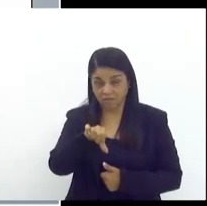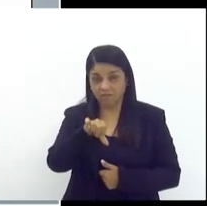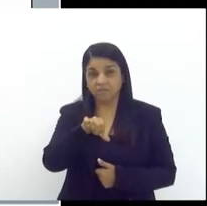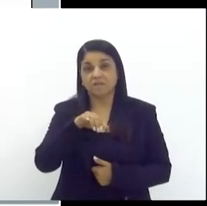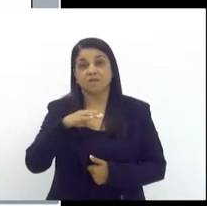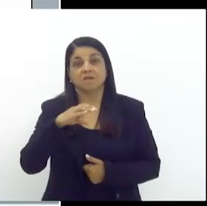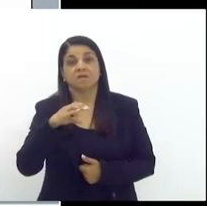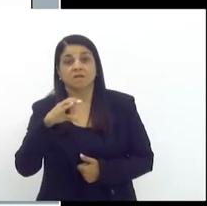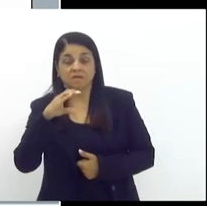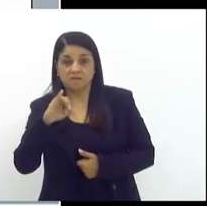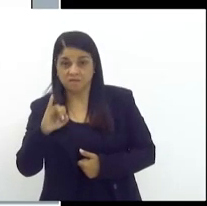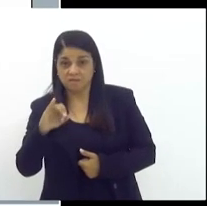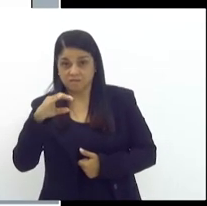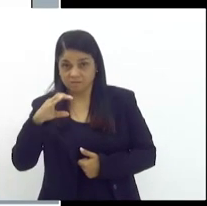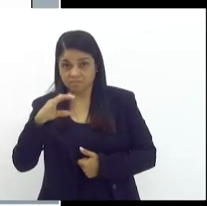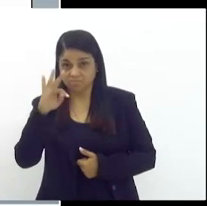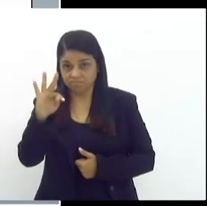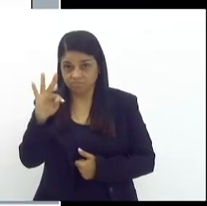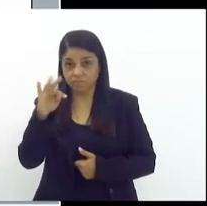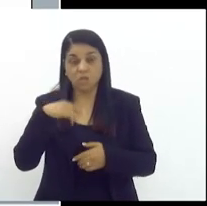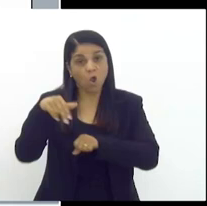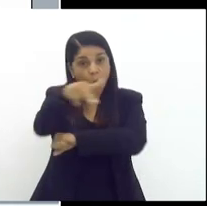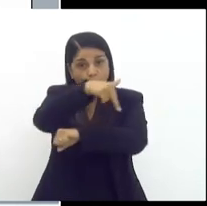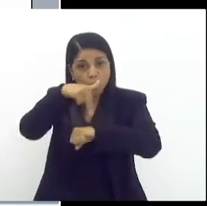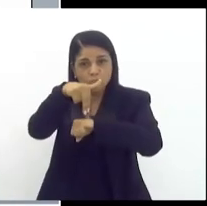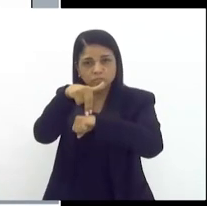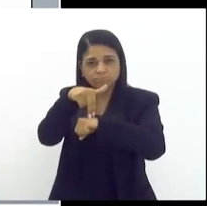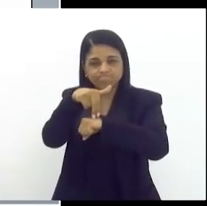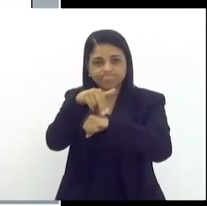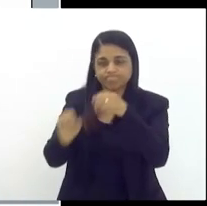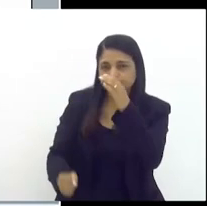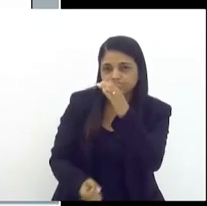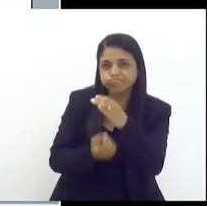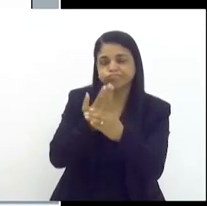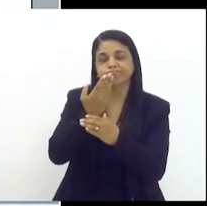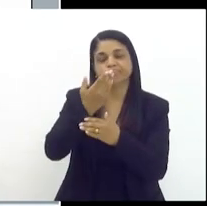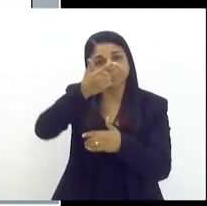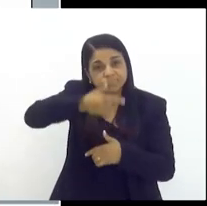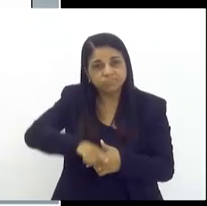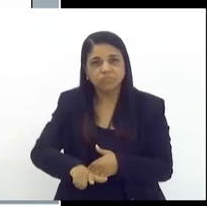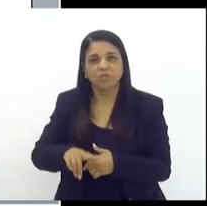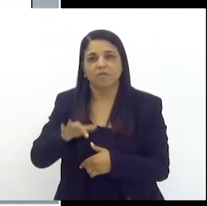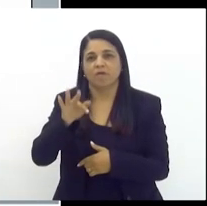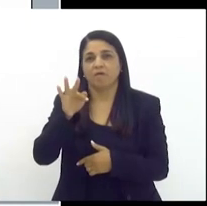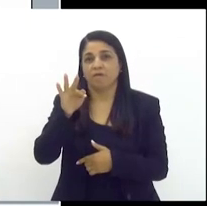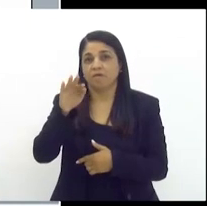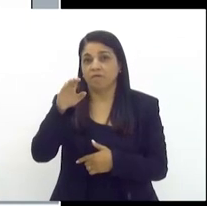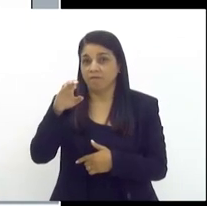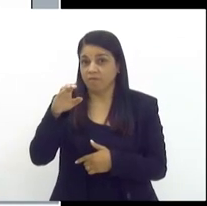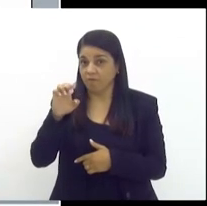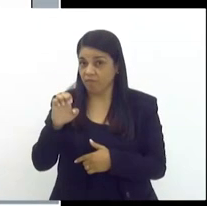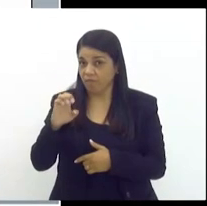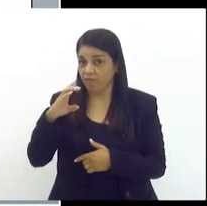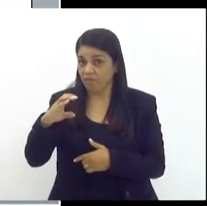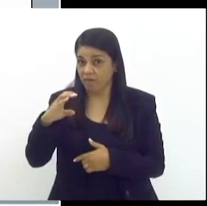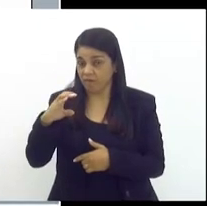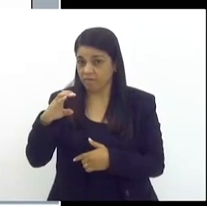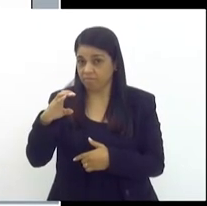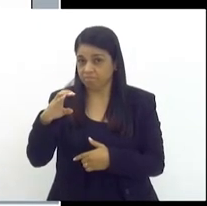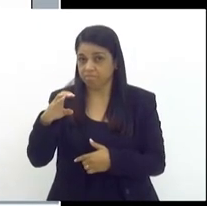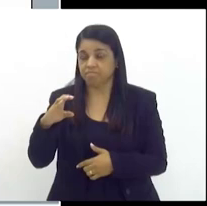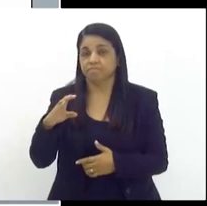o a união voltou a criar o FAP lá no 79